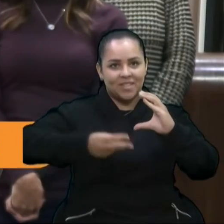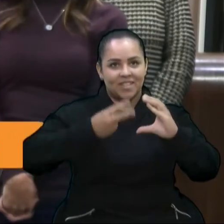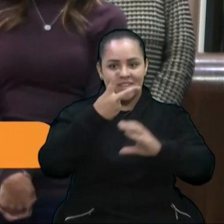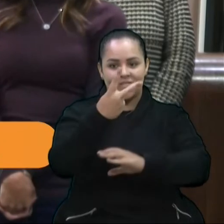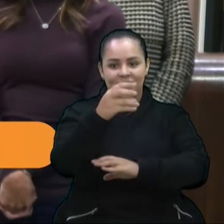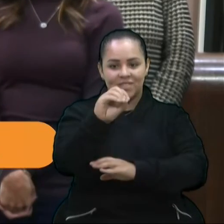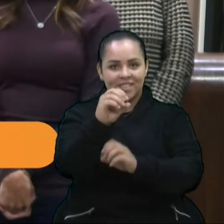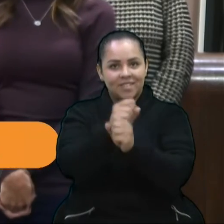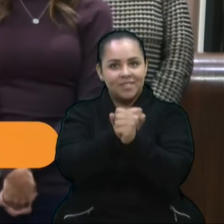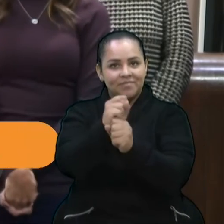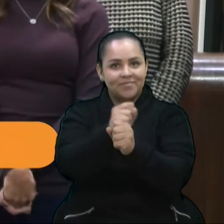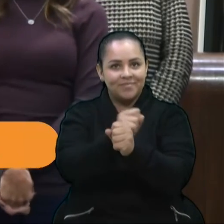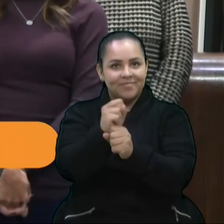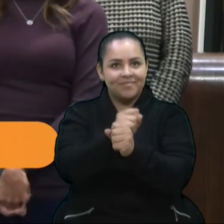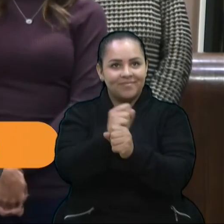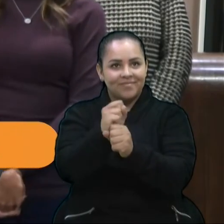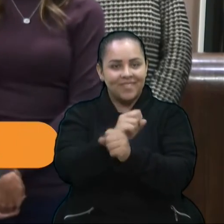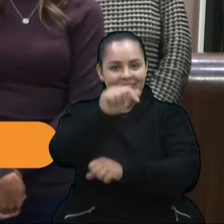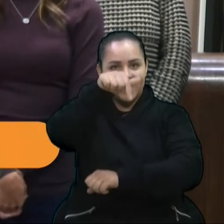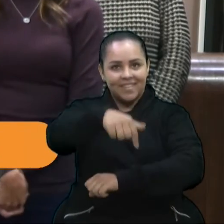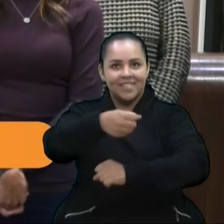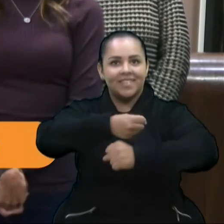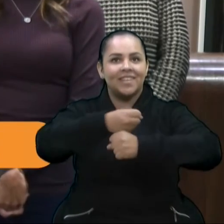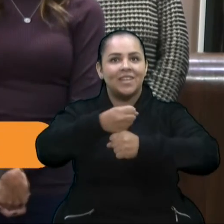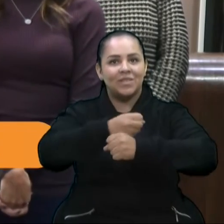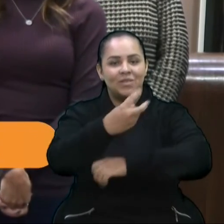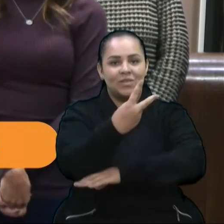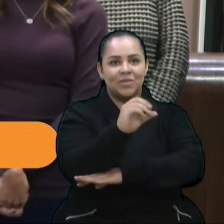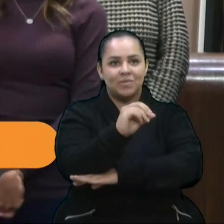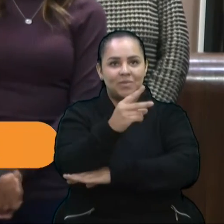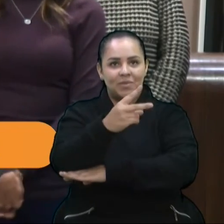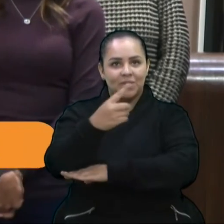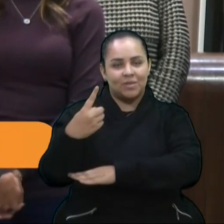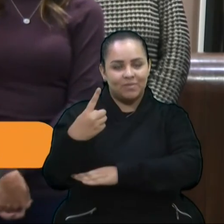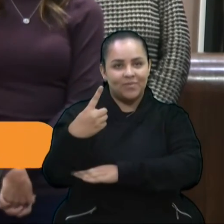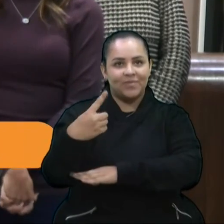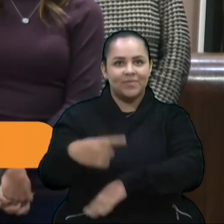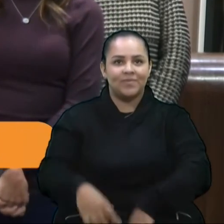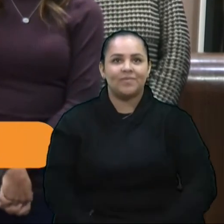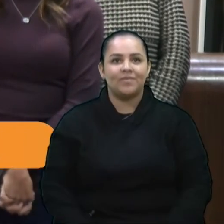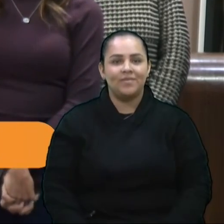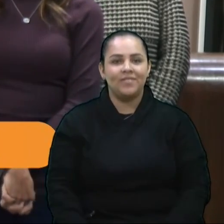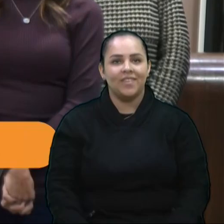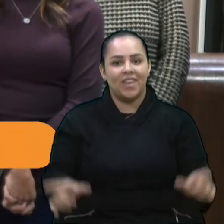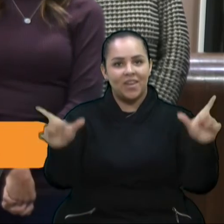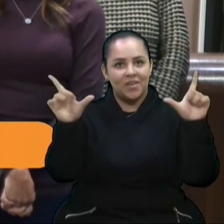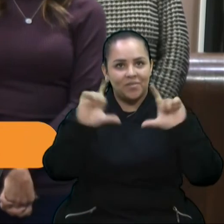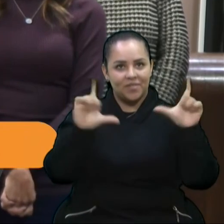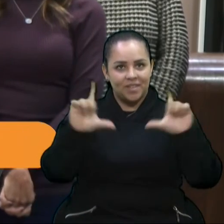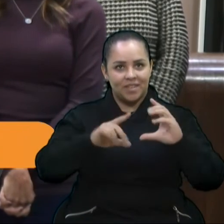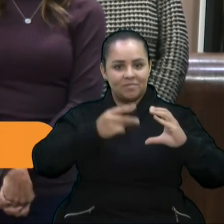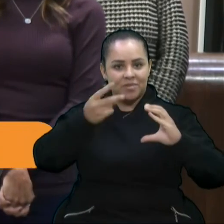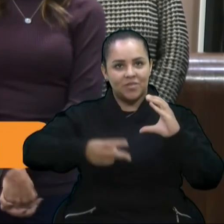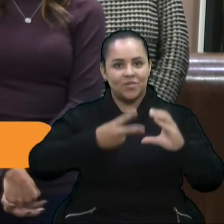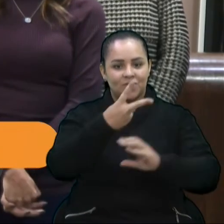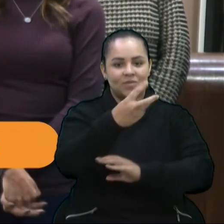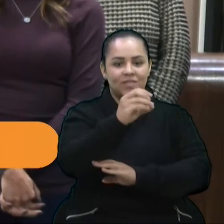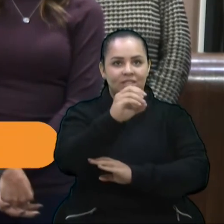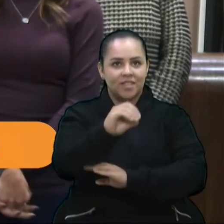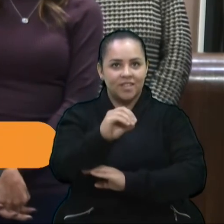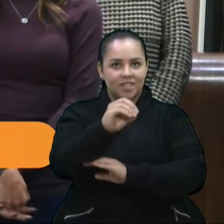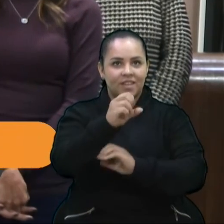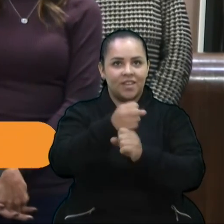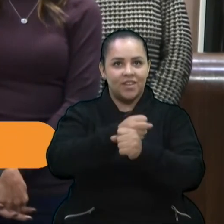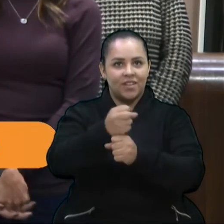de existência neste ano de 2021. TV Câmara, 20 anos